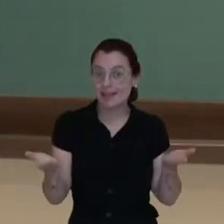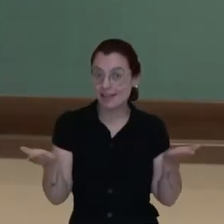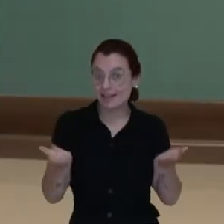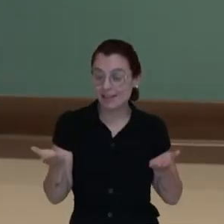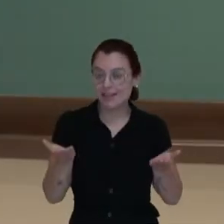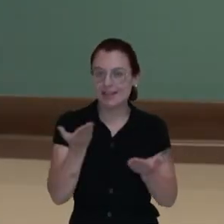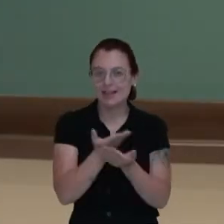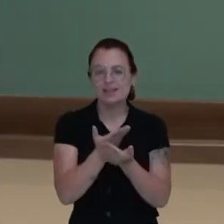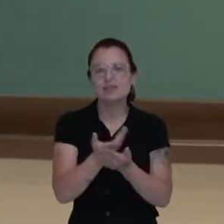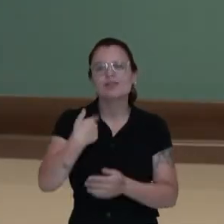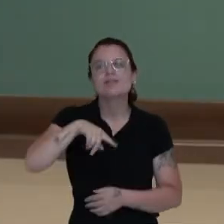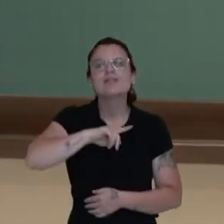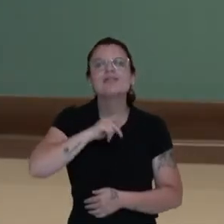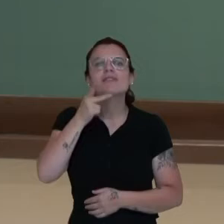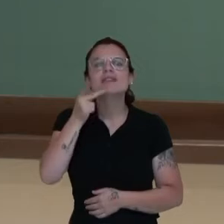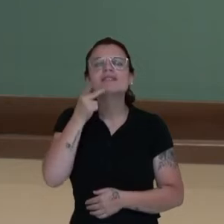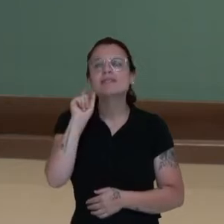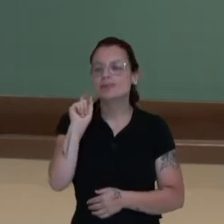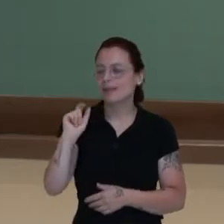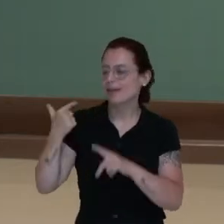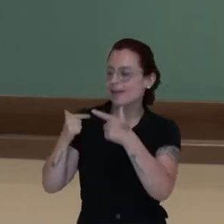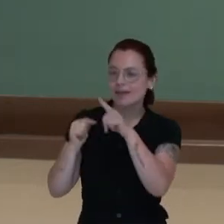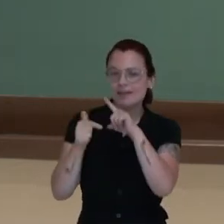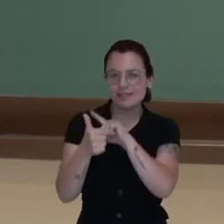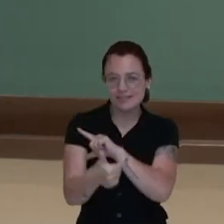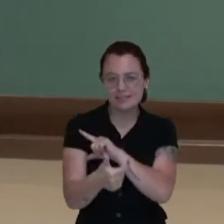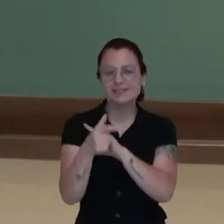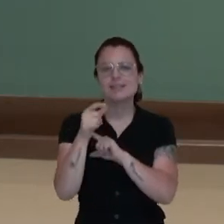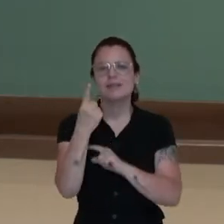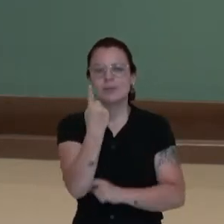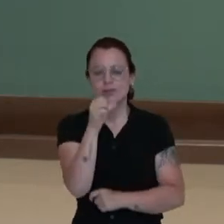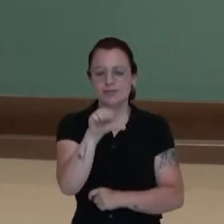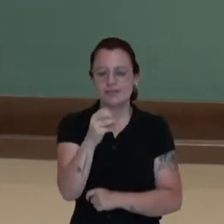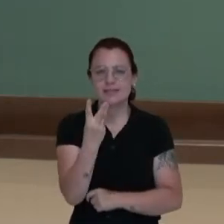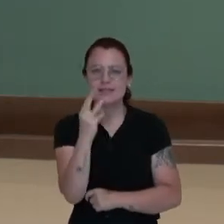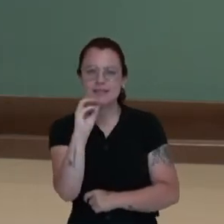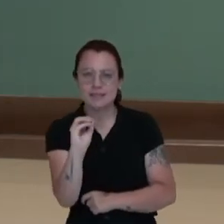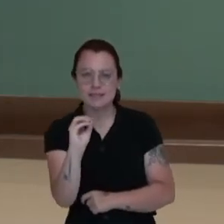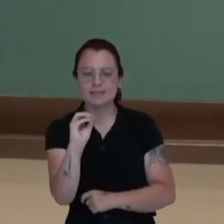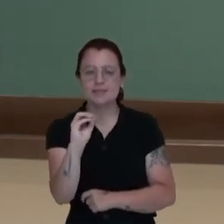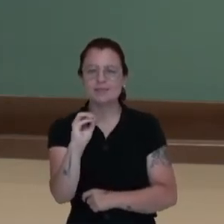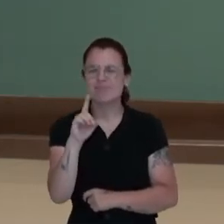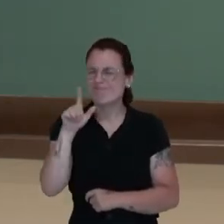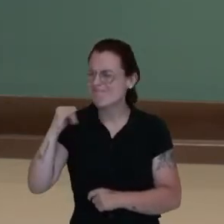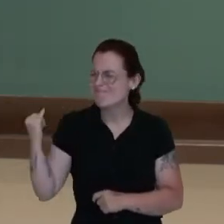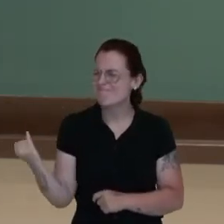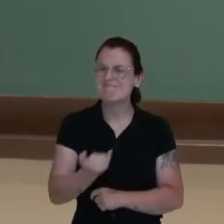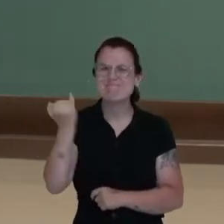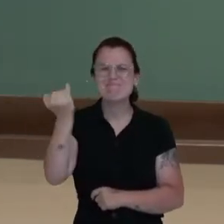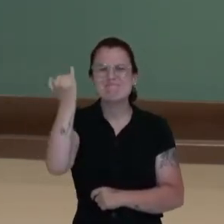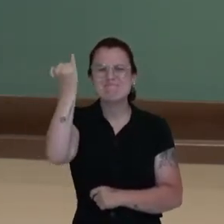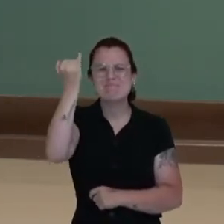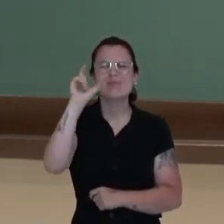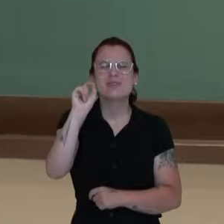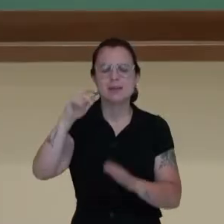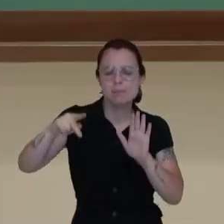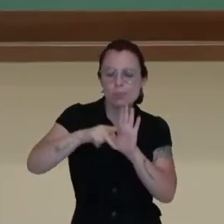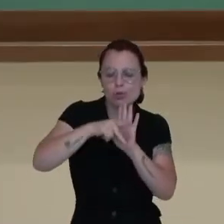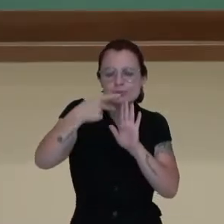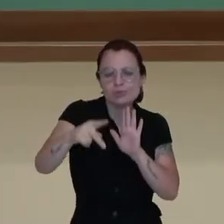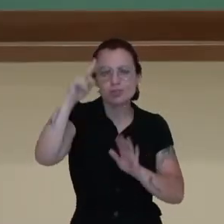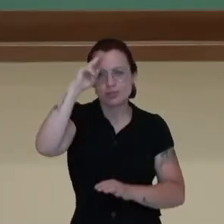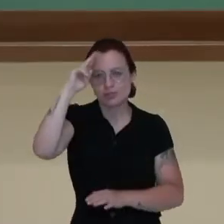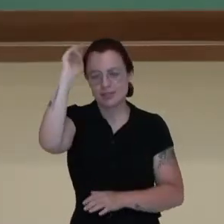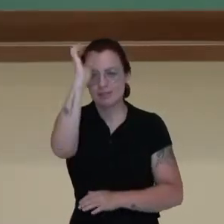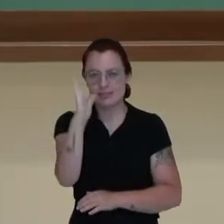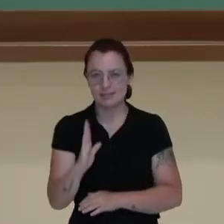a gente vai falar sobre a Revolução de 1930, uma importante parte da história do